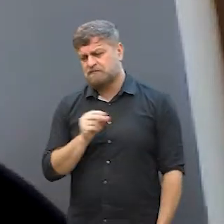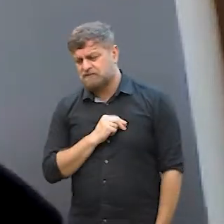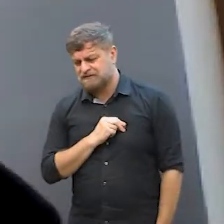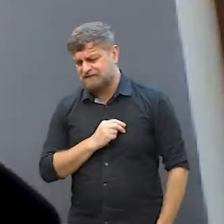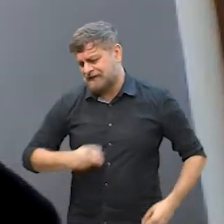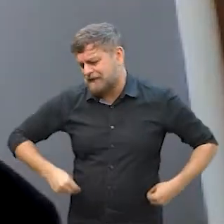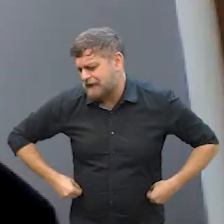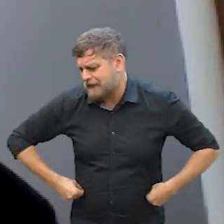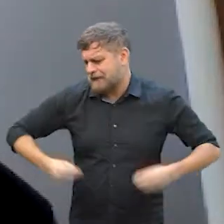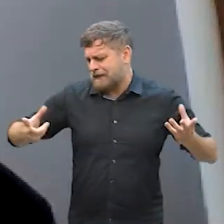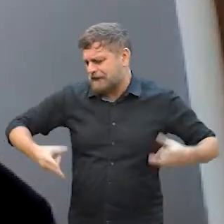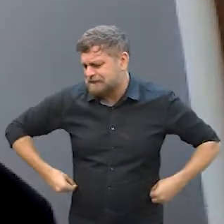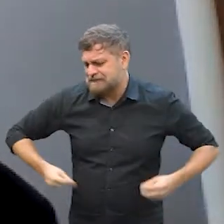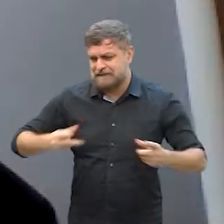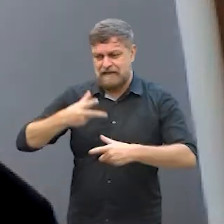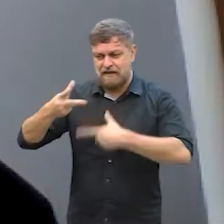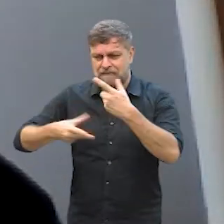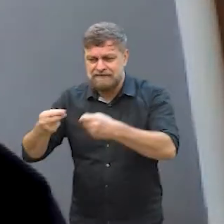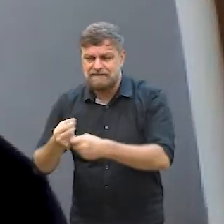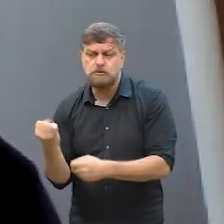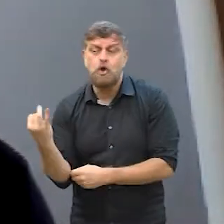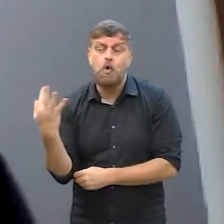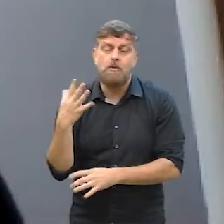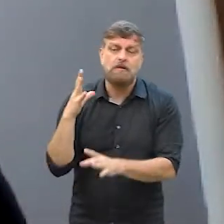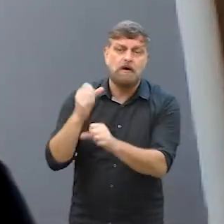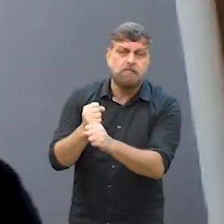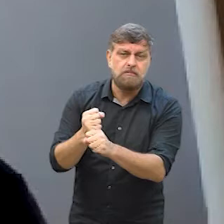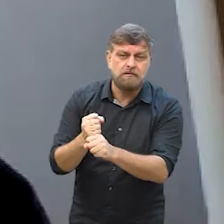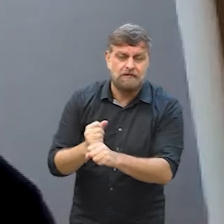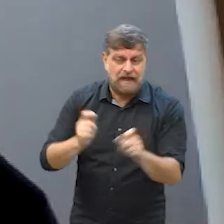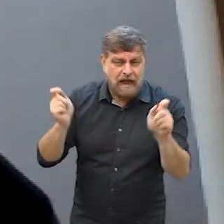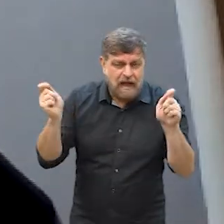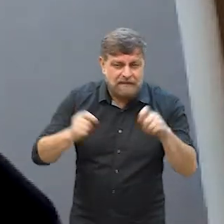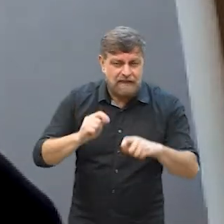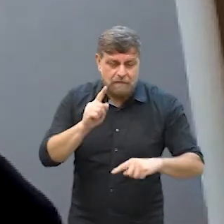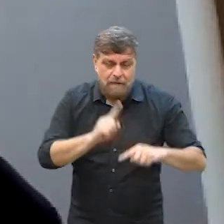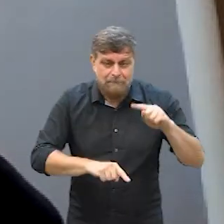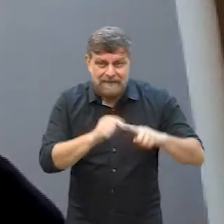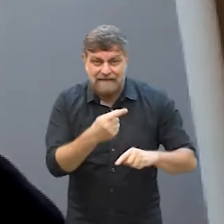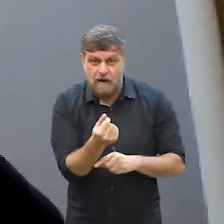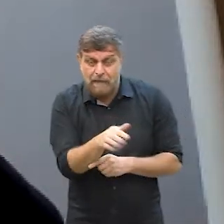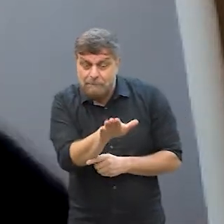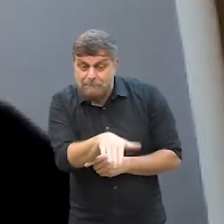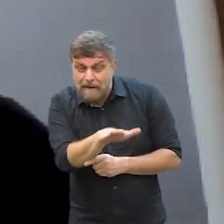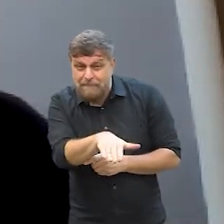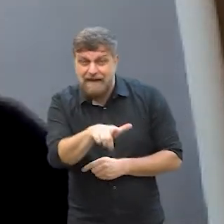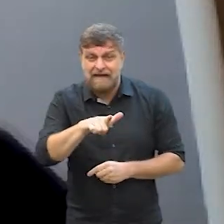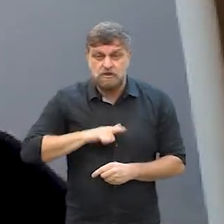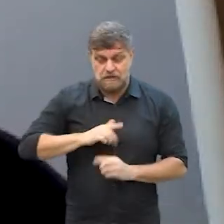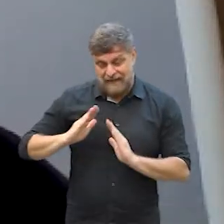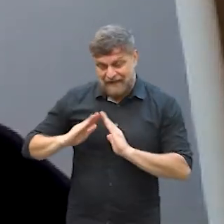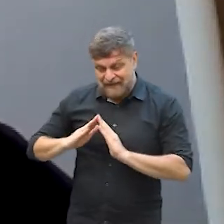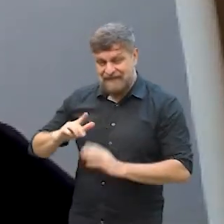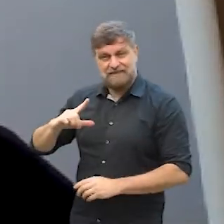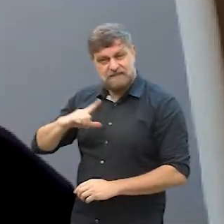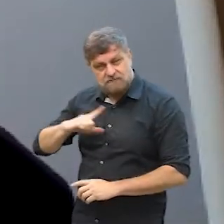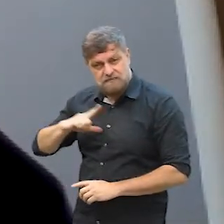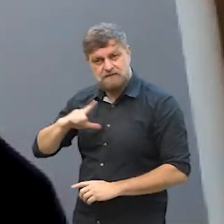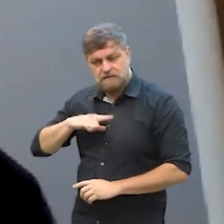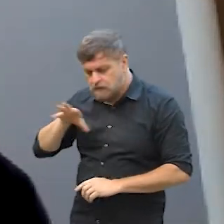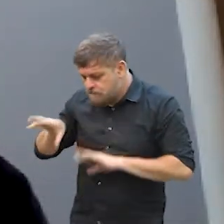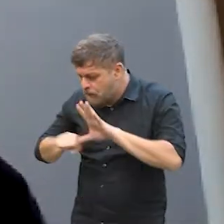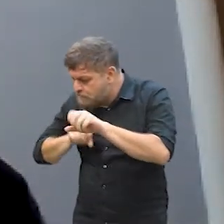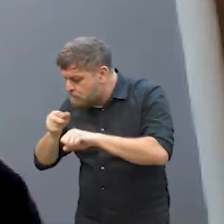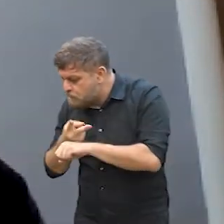vai gastar para fazer um presente, você vai gastar quanto? Será que não dá para usar outros produtos que a gente já tem em casa? Você já tem na